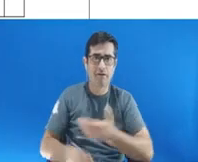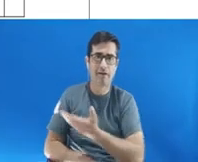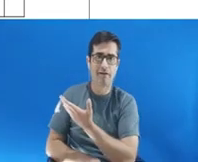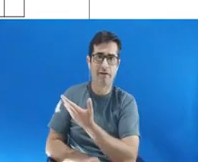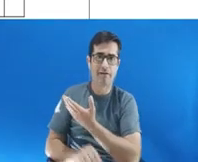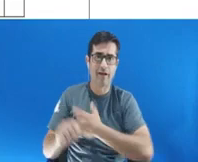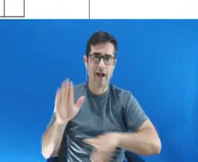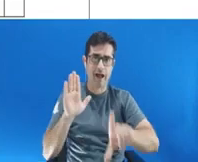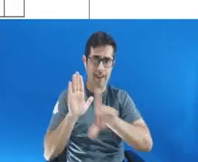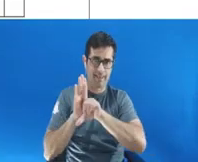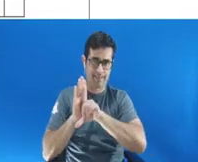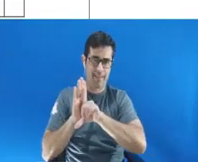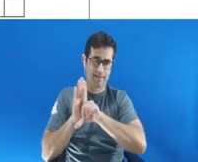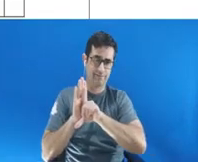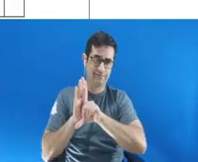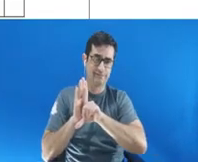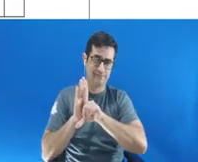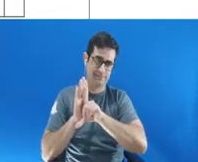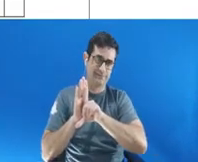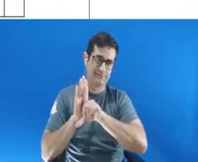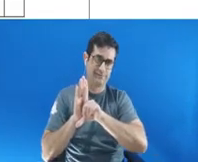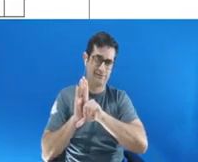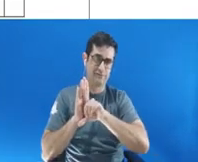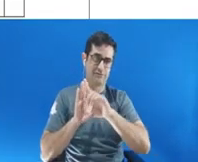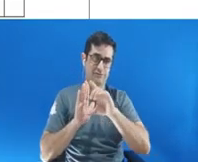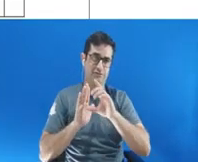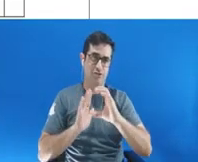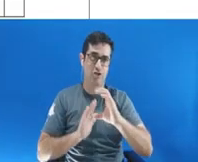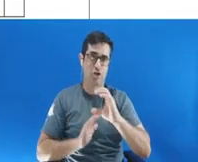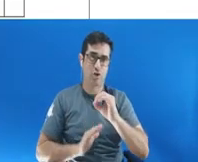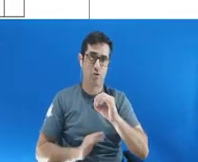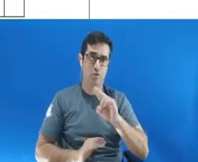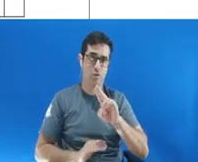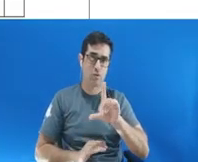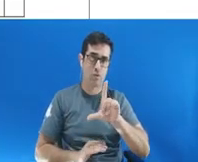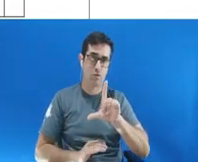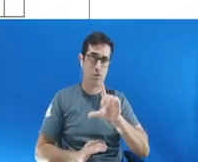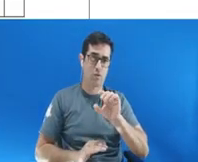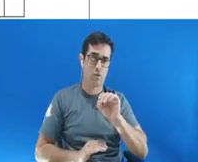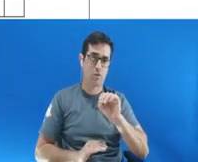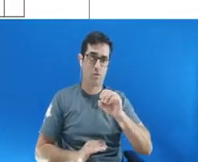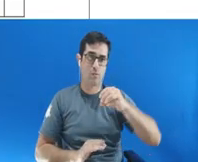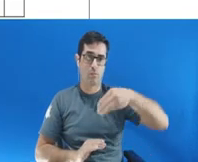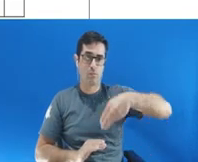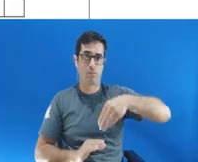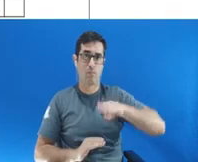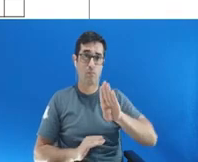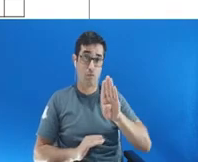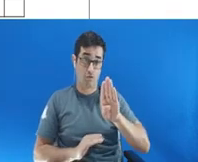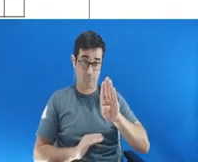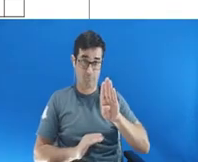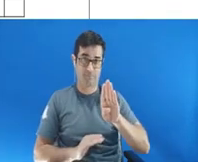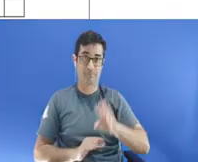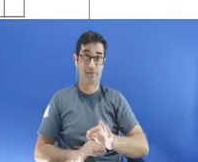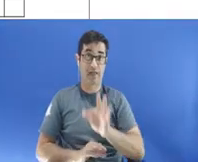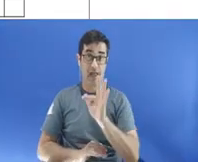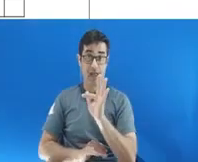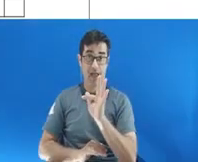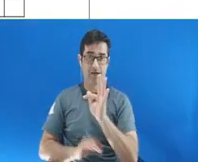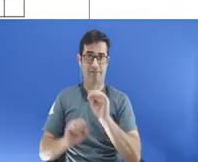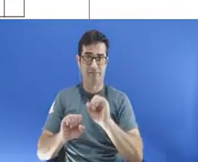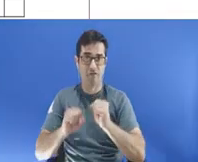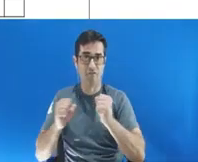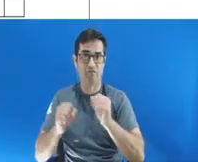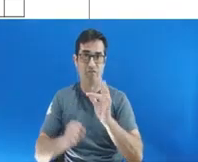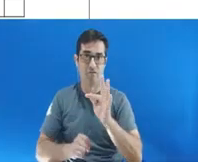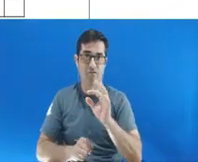eletrostática entre duas cargas, ela é igual a uma constante eletrostática que